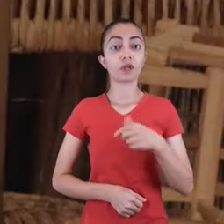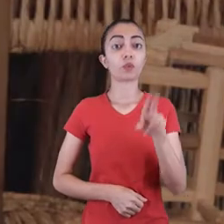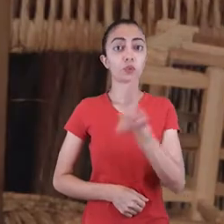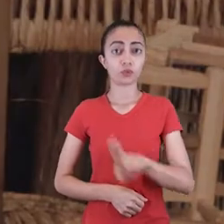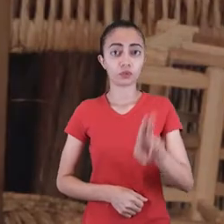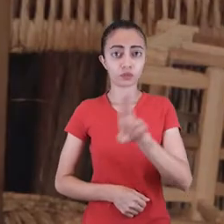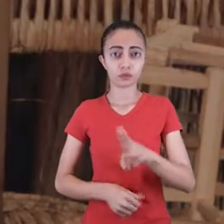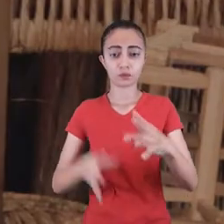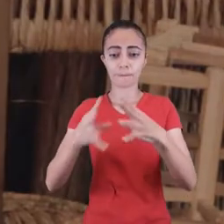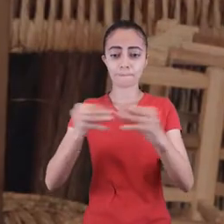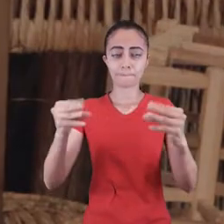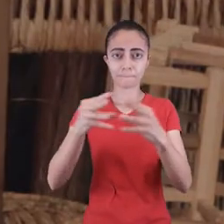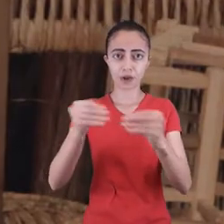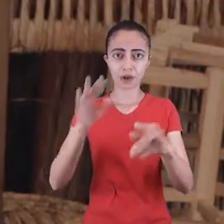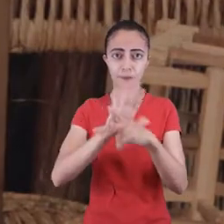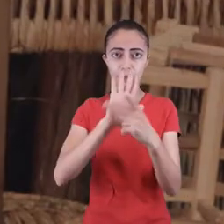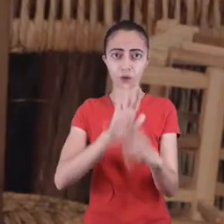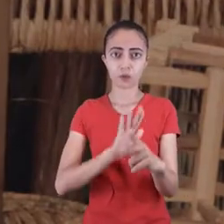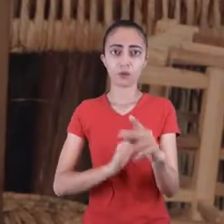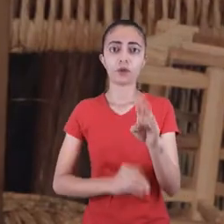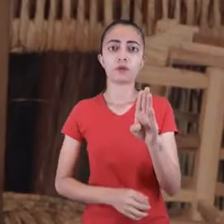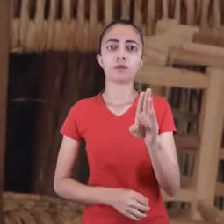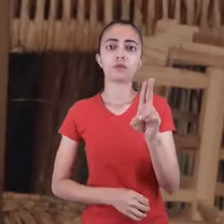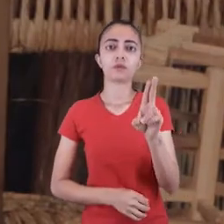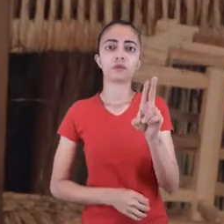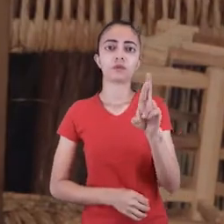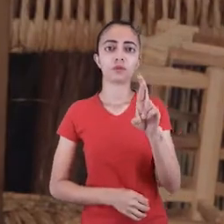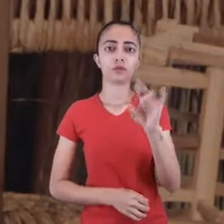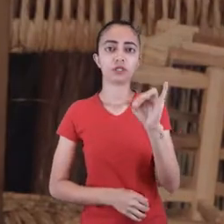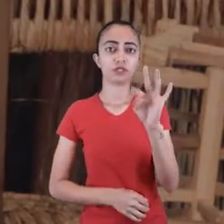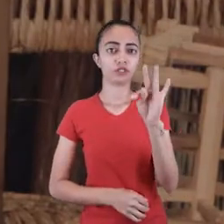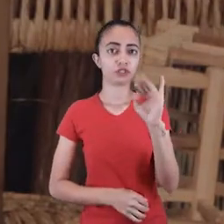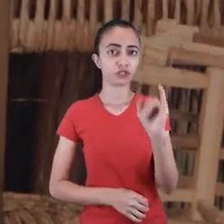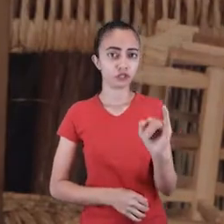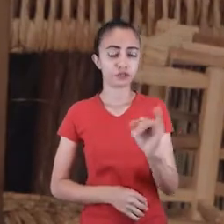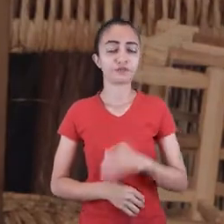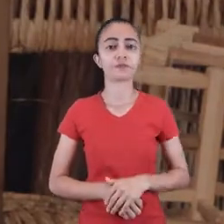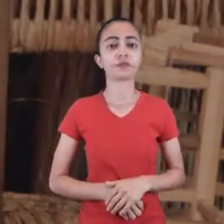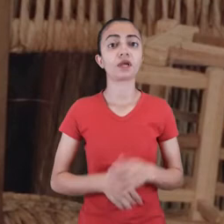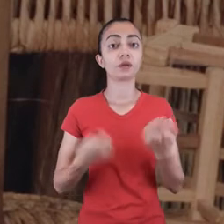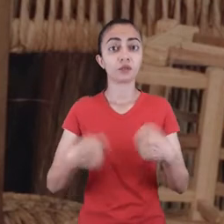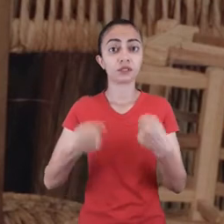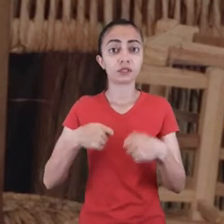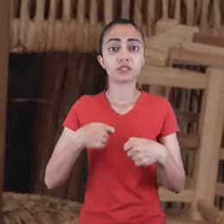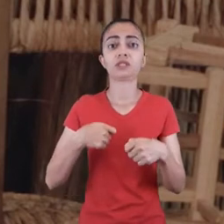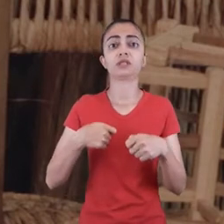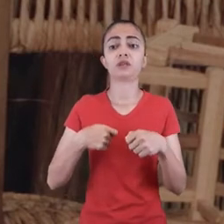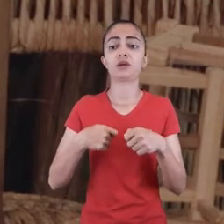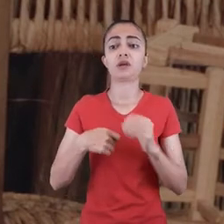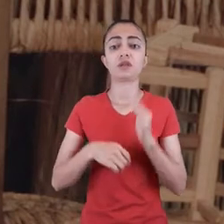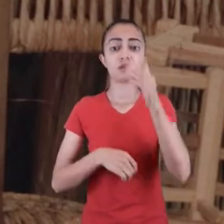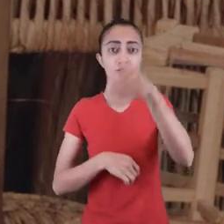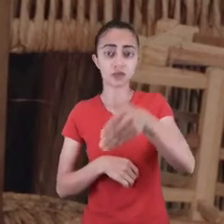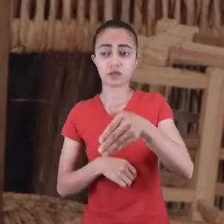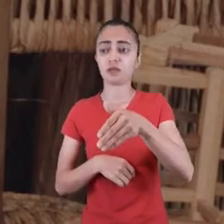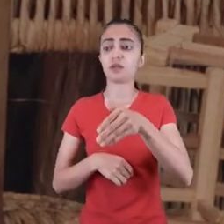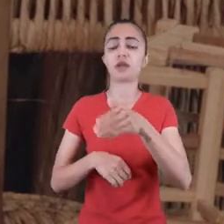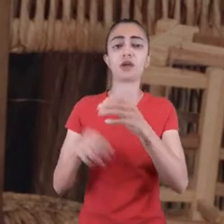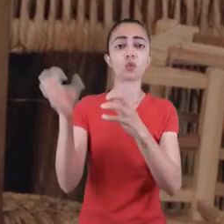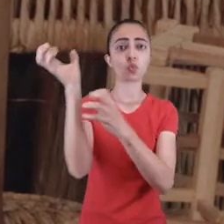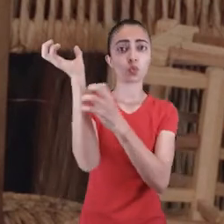com a palha de buriti. Essa palha é tirada com muito cuidado no